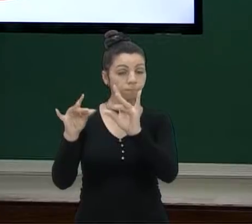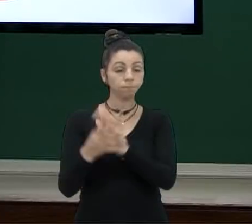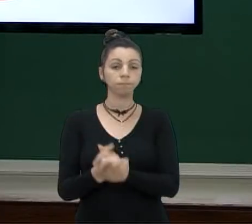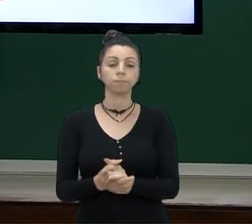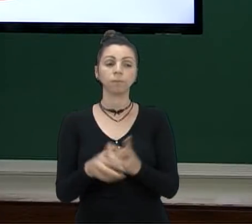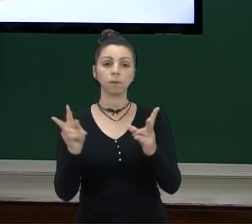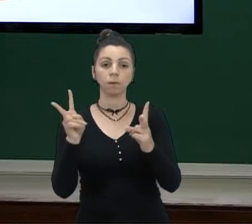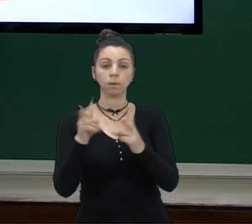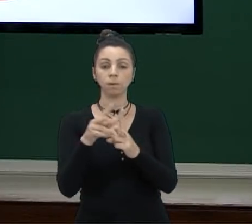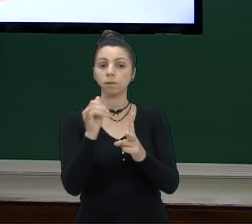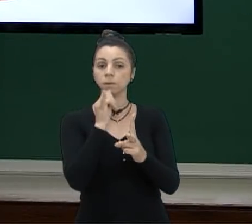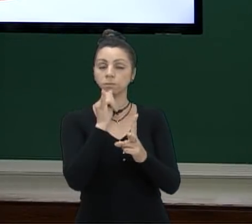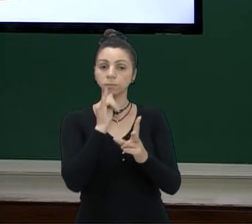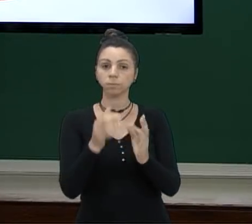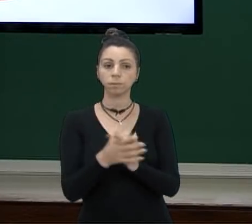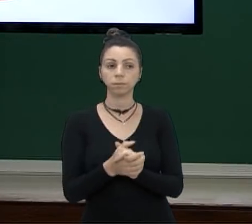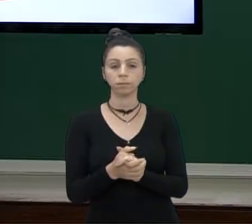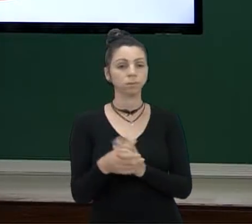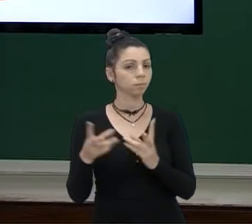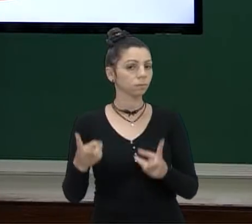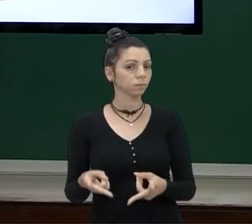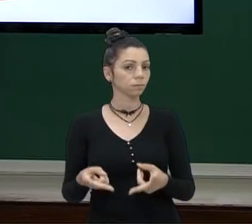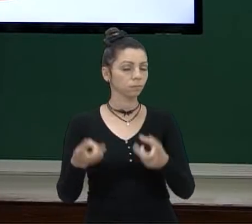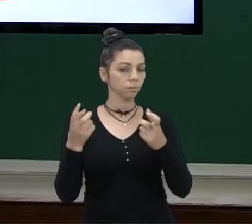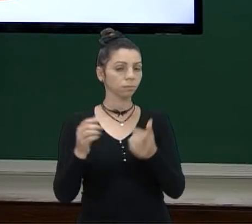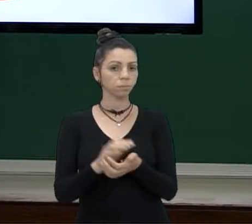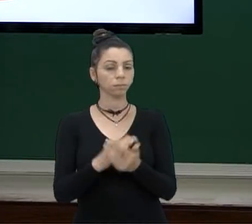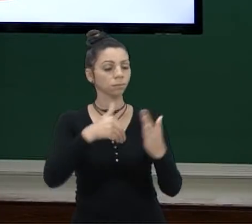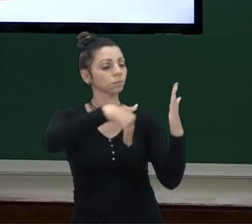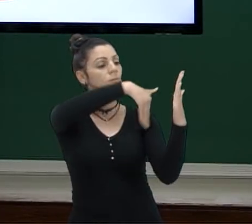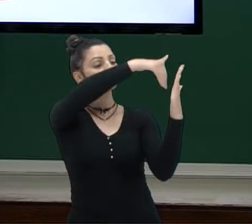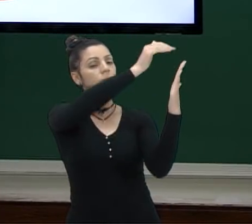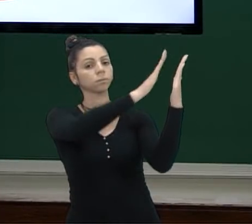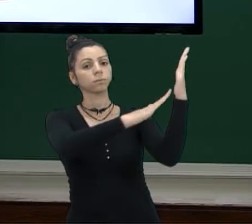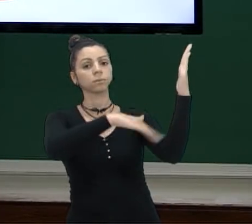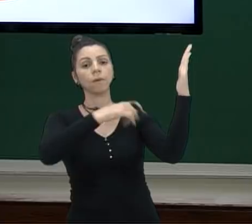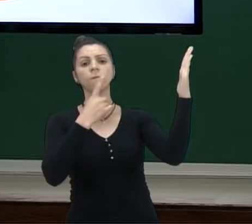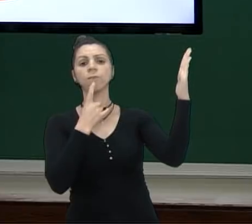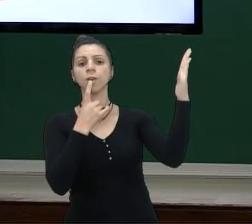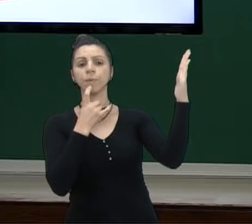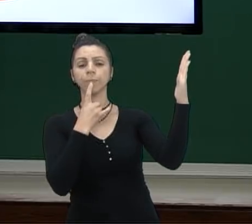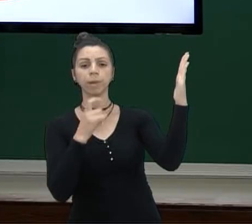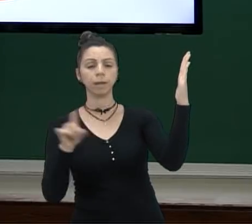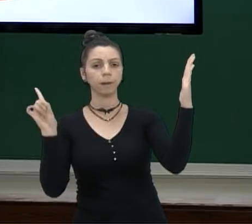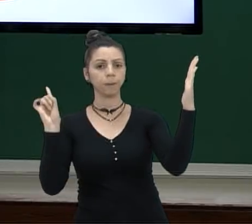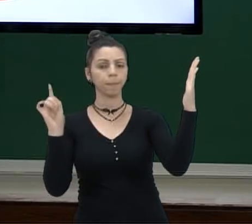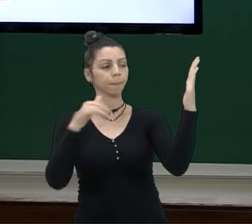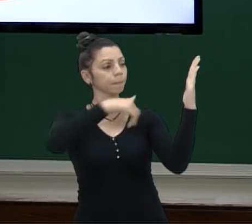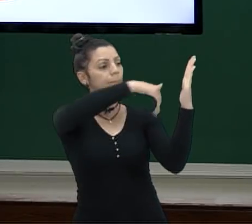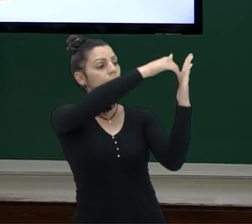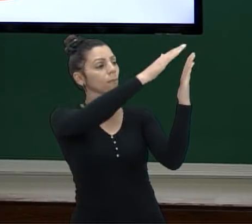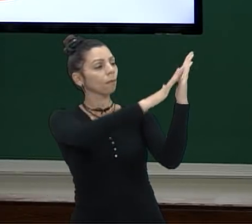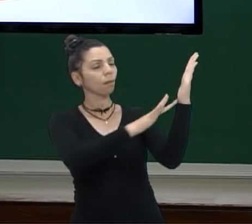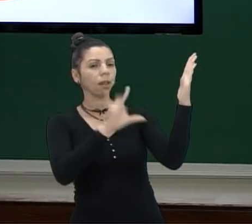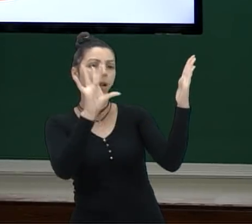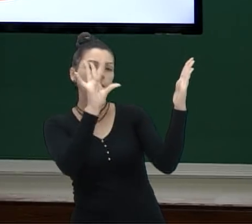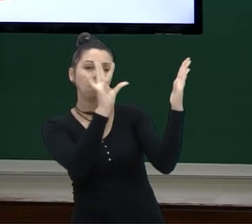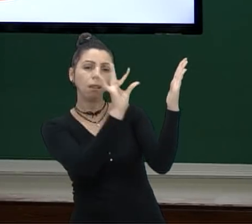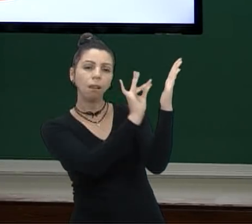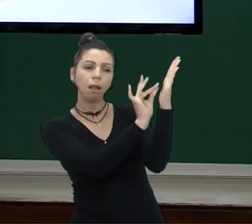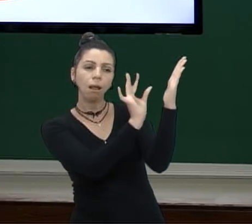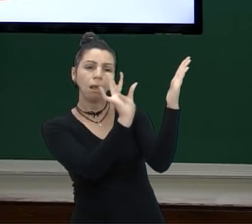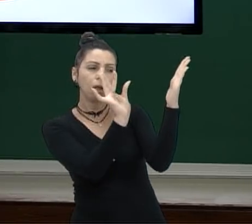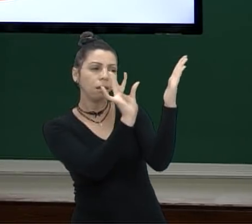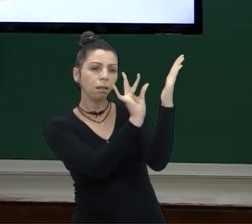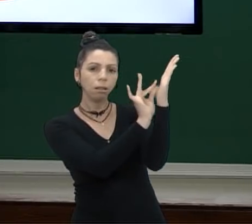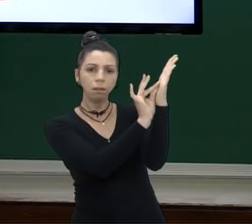2 exemplos para vocês. Percebam uma tinta, essa tinta vermelha que eu estou mostrando para vocês. Ela é viscosa. Se